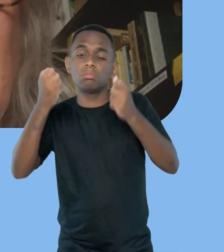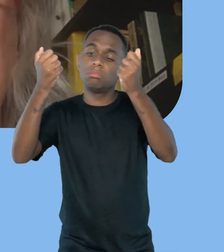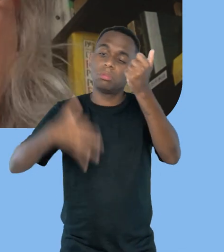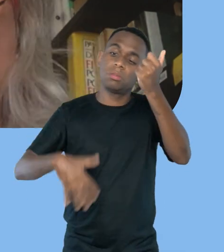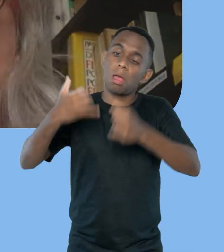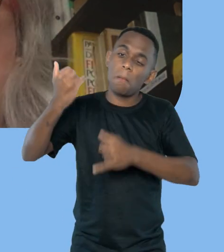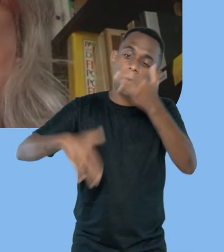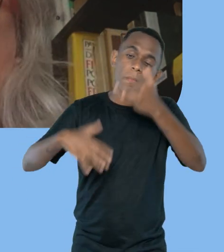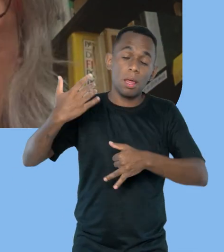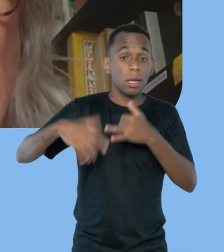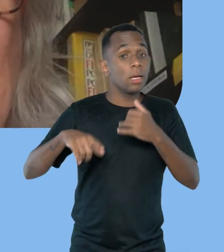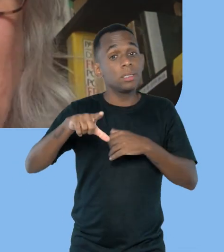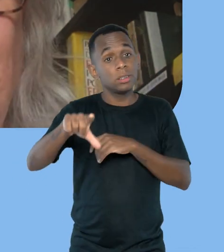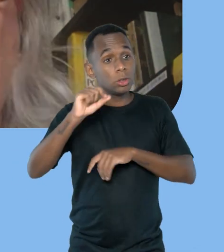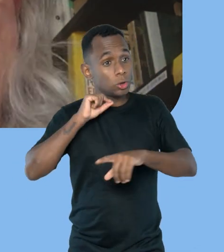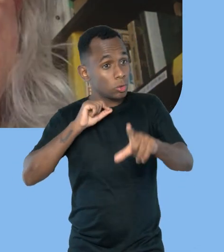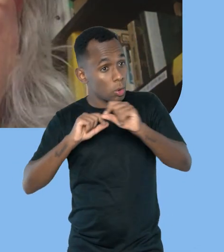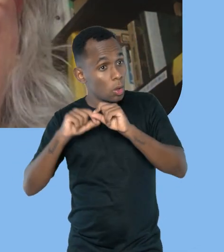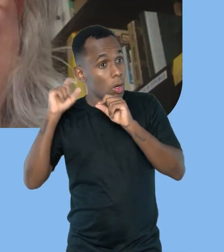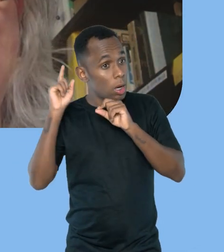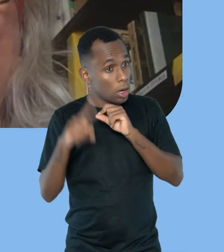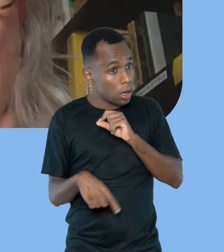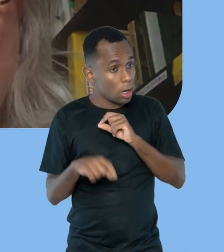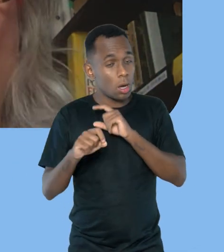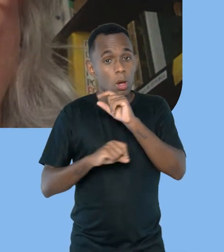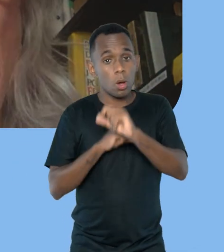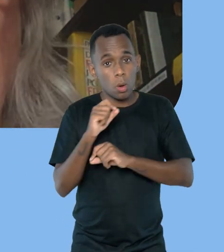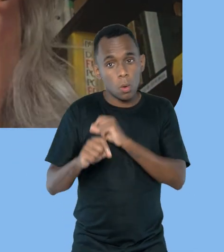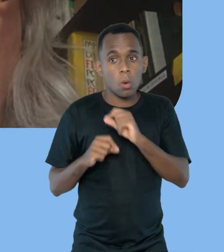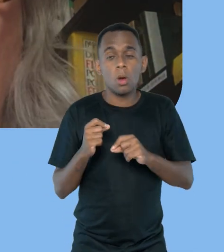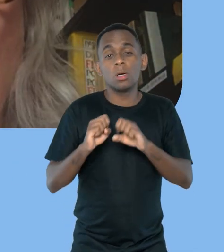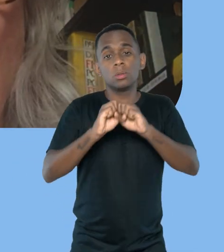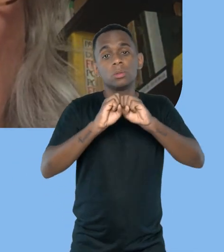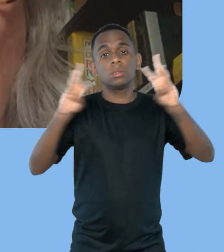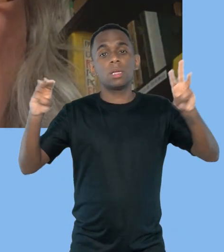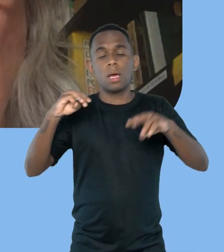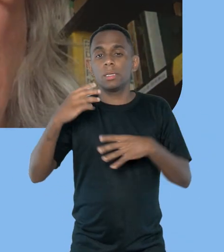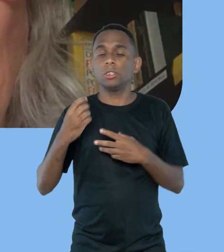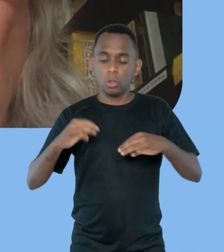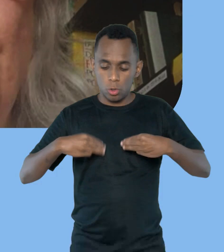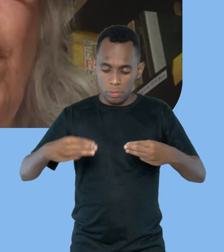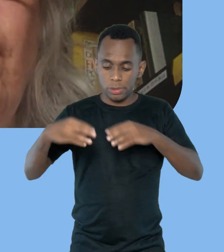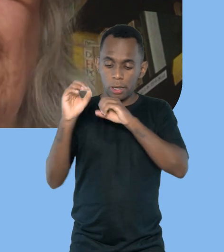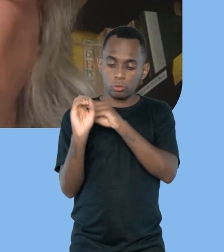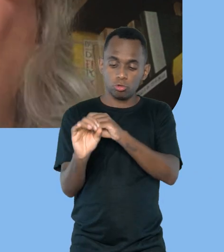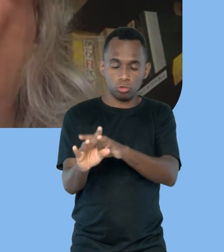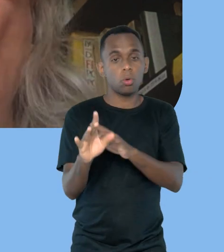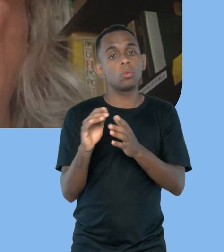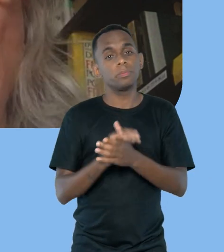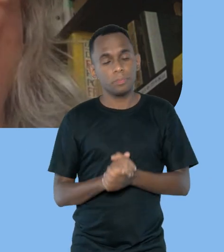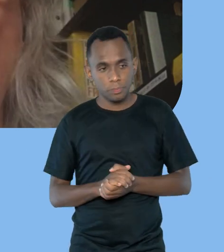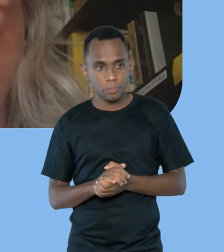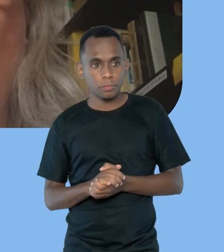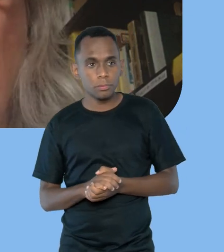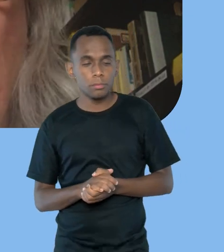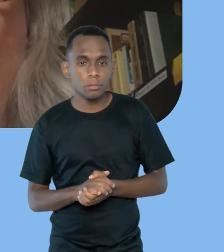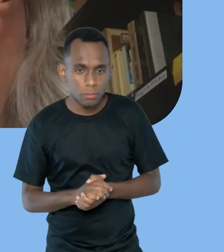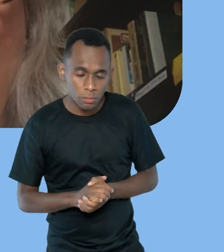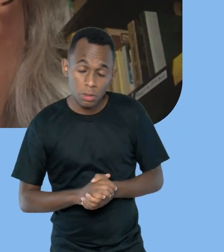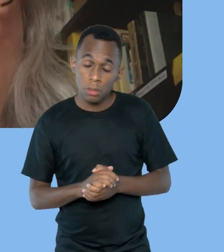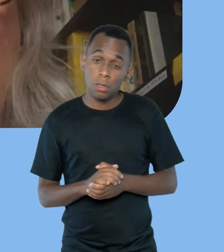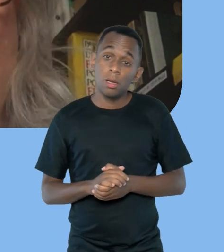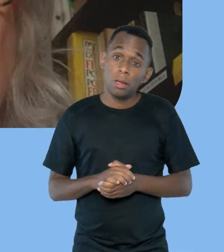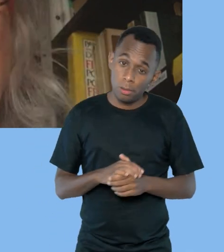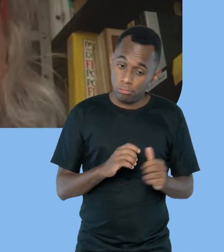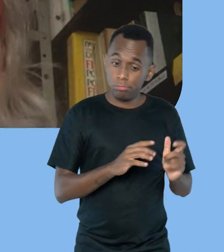e essa escolha ela é feita no site do MEC. É um processo muito